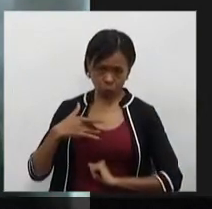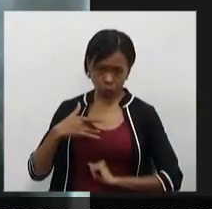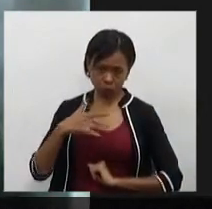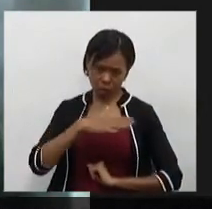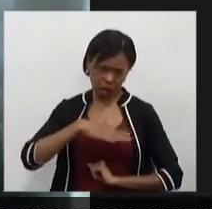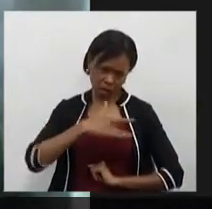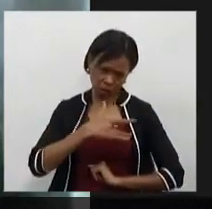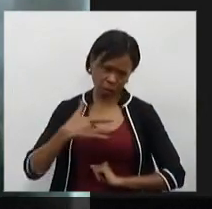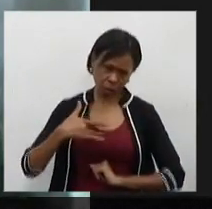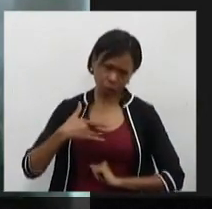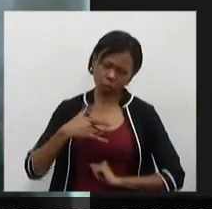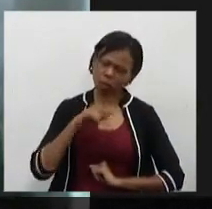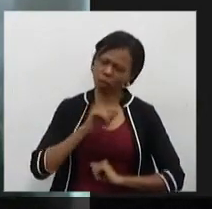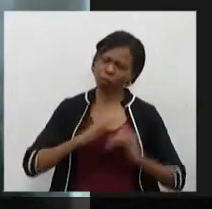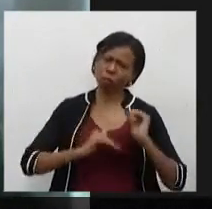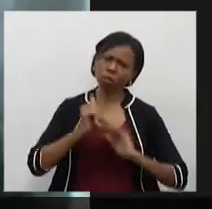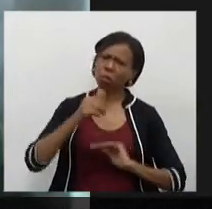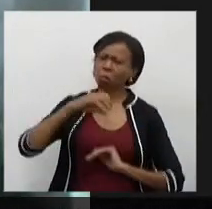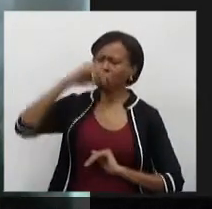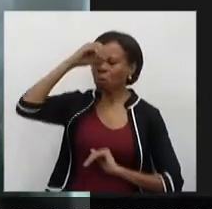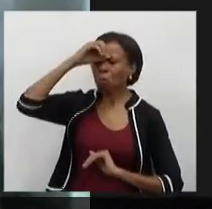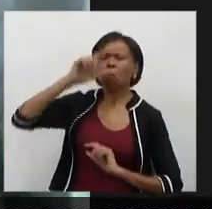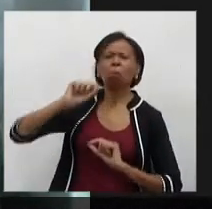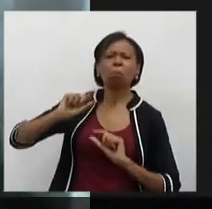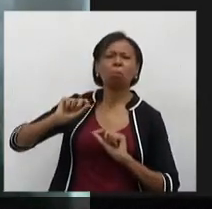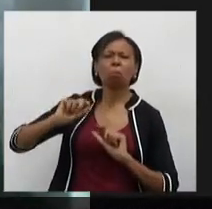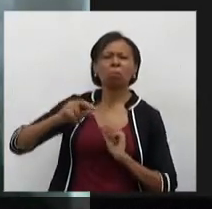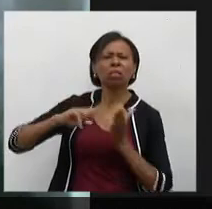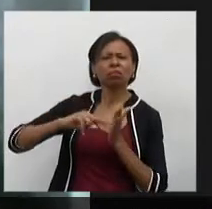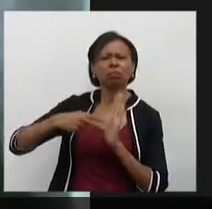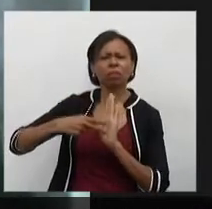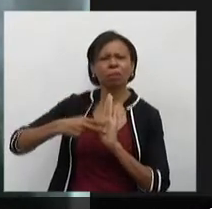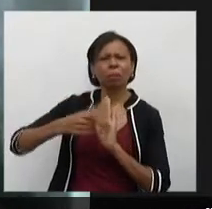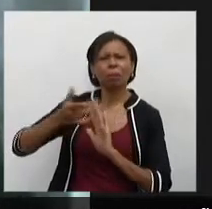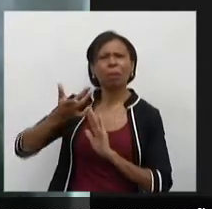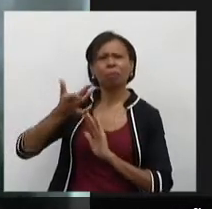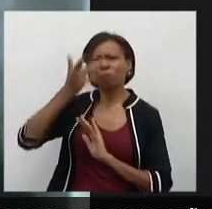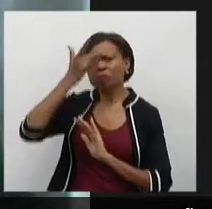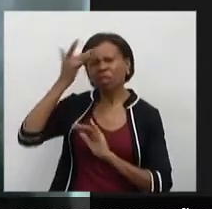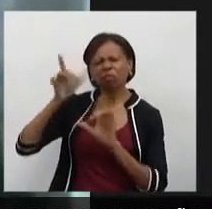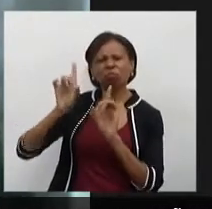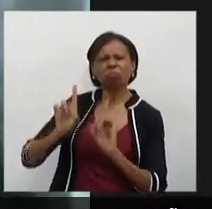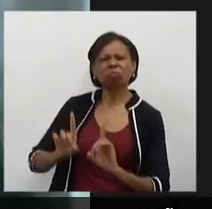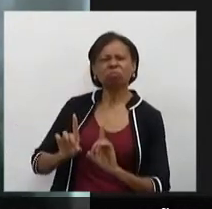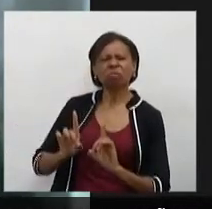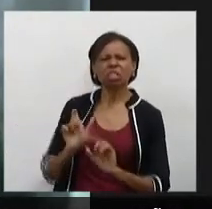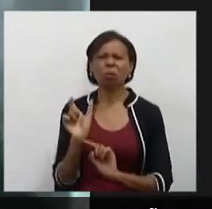não entender exatamente o que é uma pessoa com deficiência e for